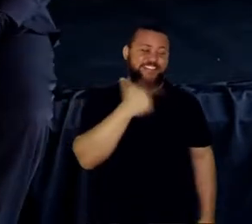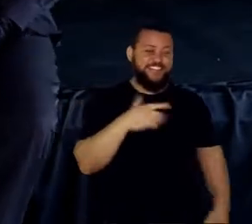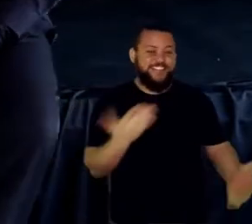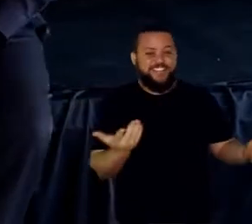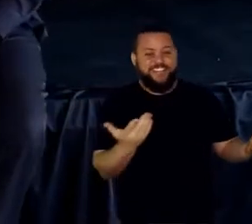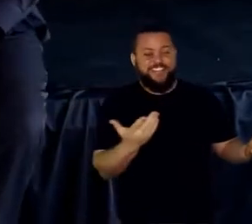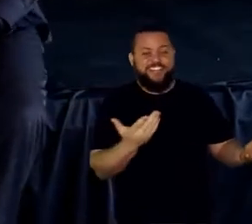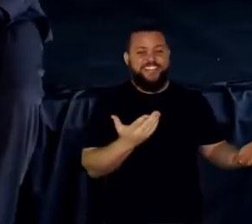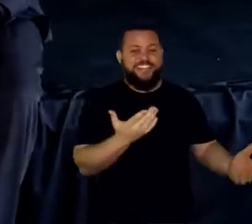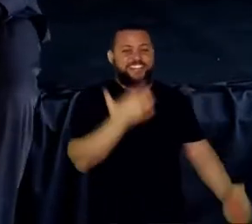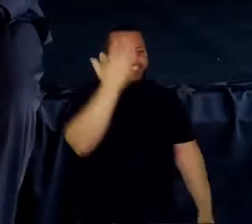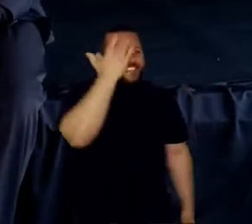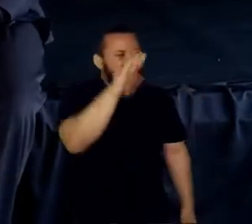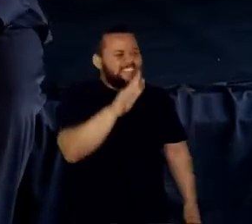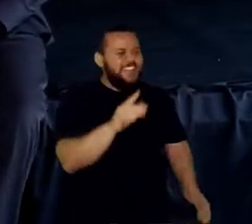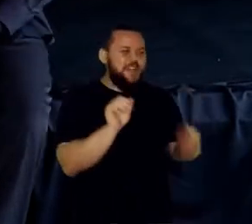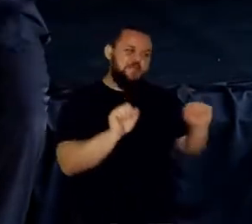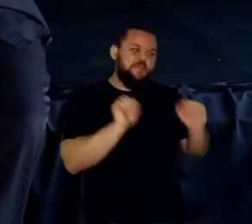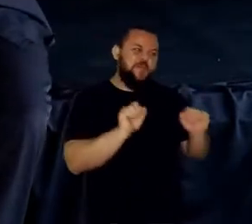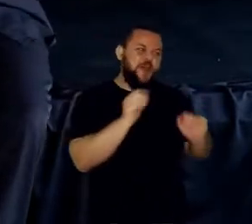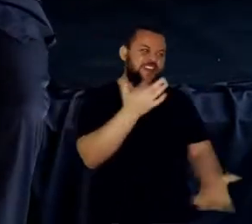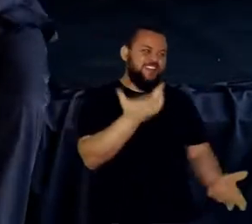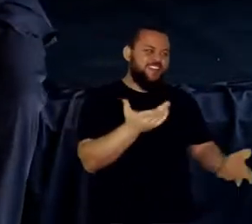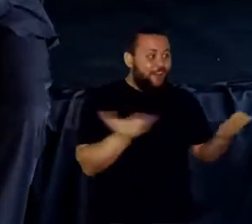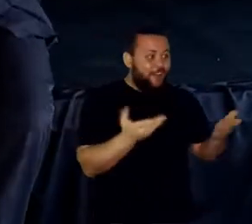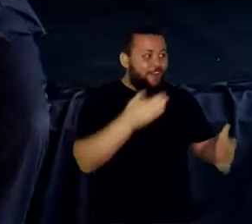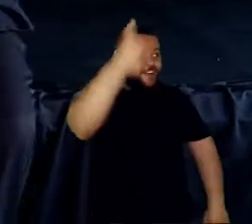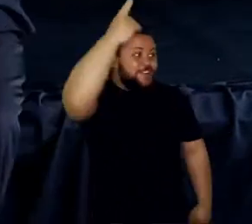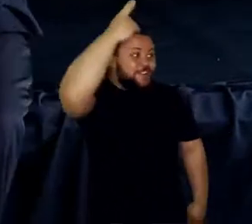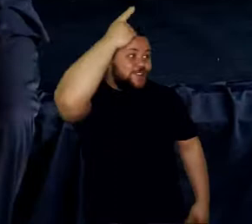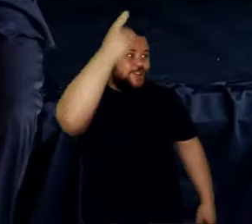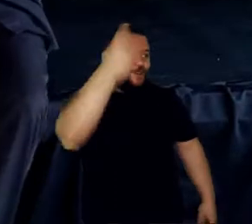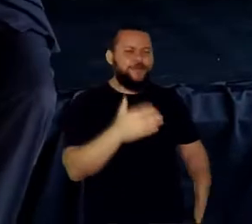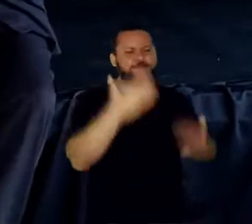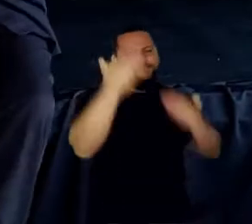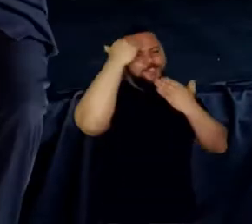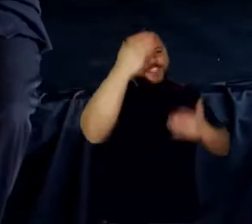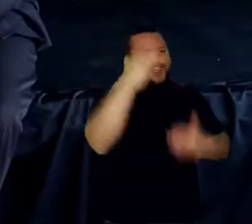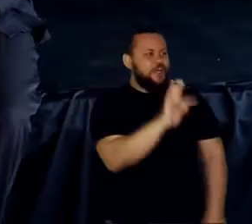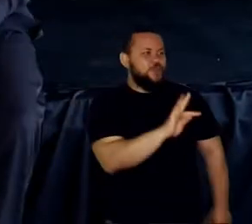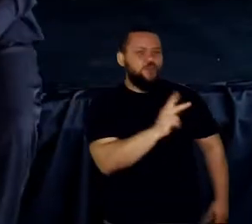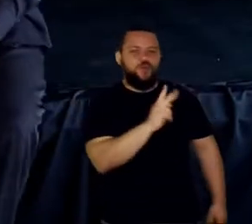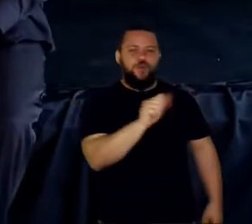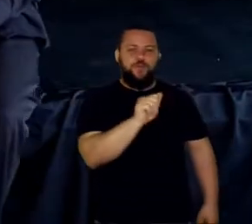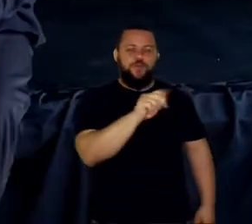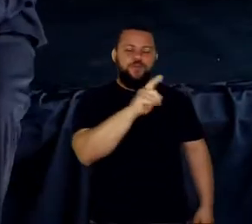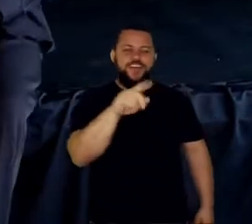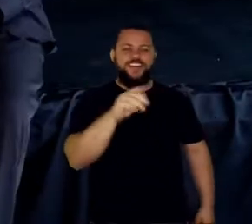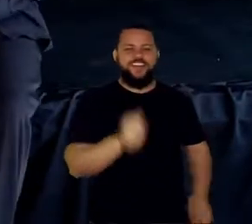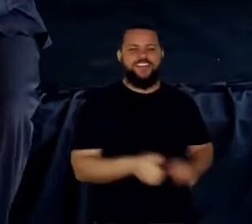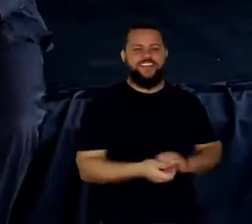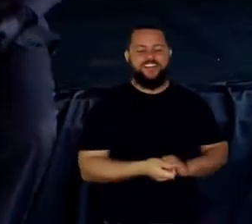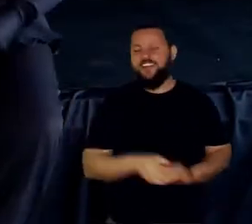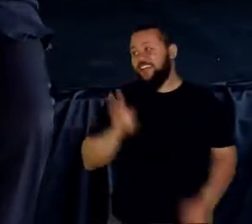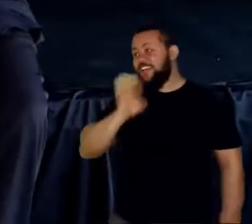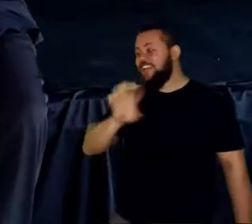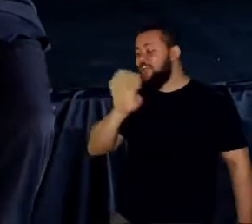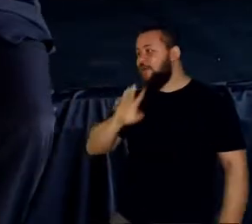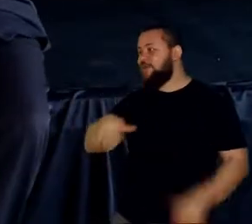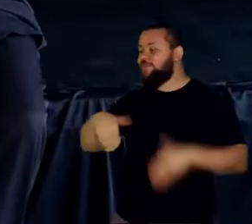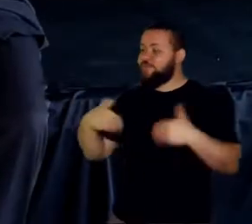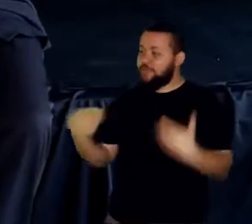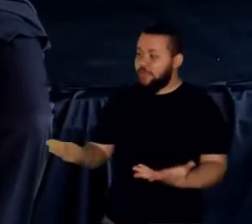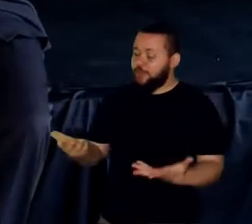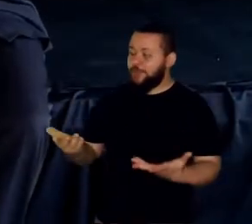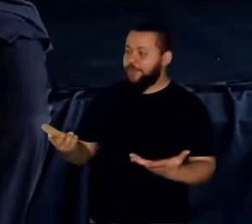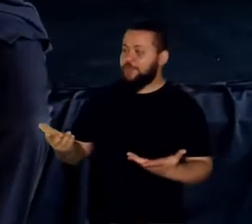Não sei, mas pode ser, né? Agora é. Obrigado, Tupã, por esse dom. Tupã, por causa do... Que, né, legal. Então,